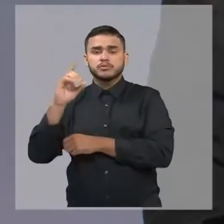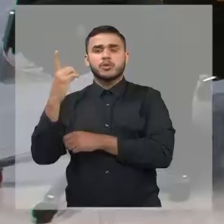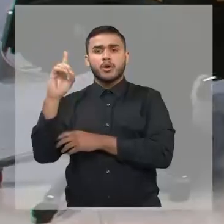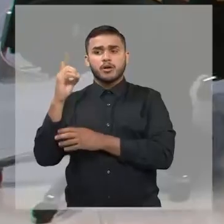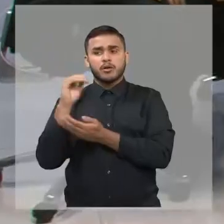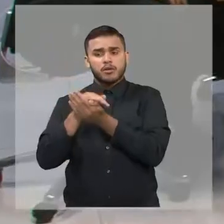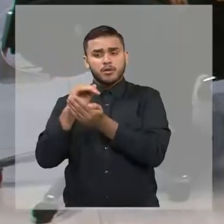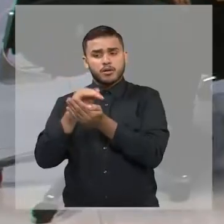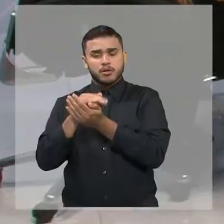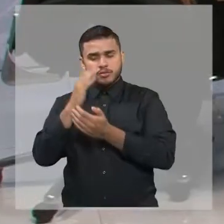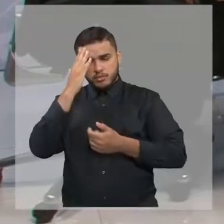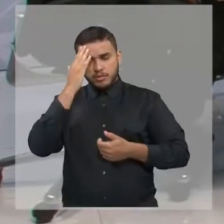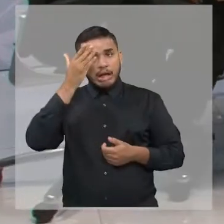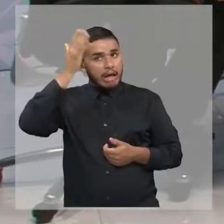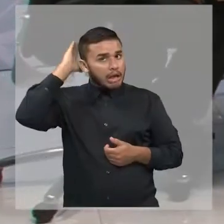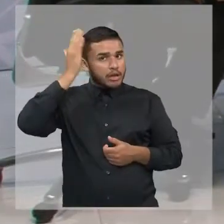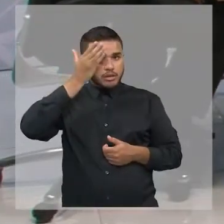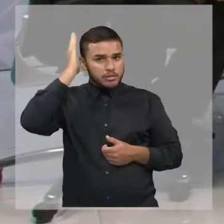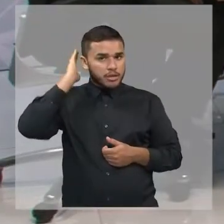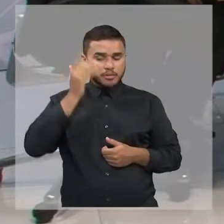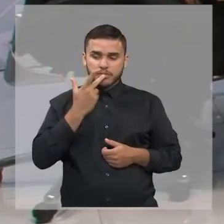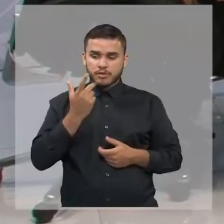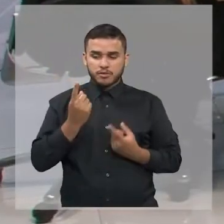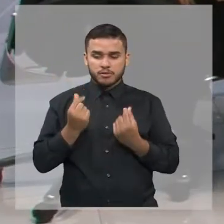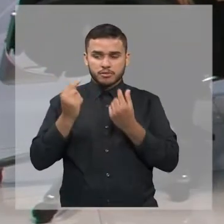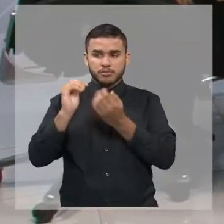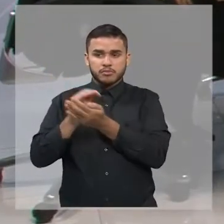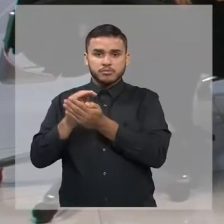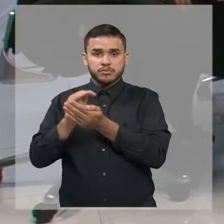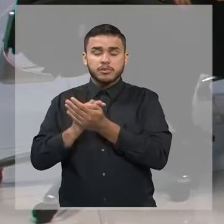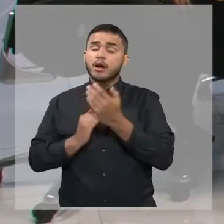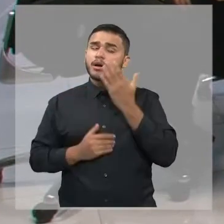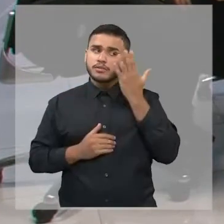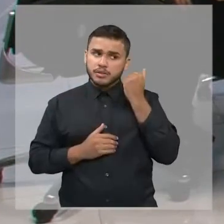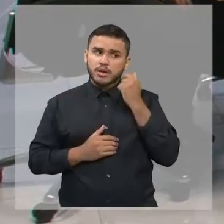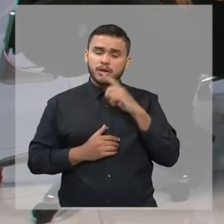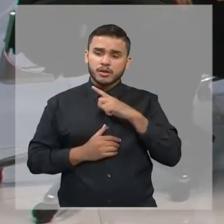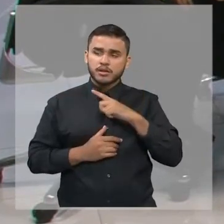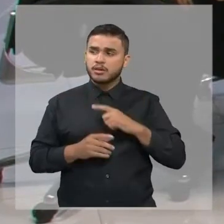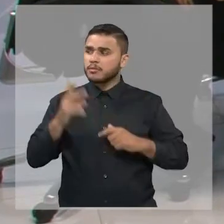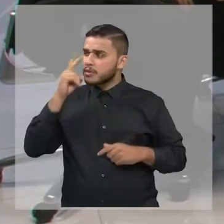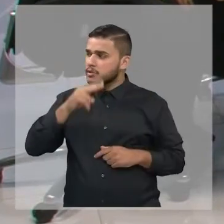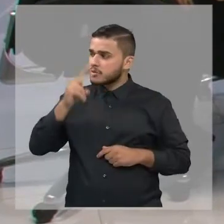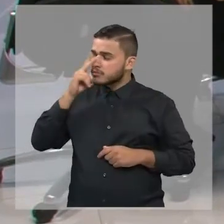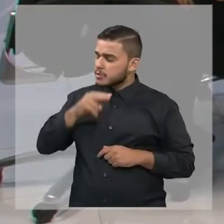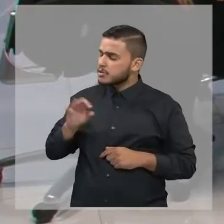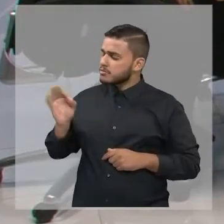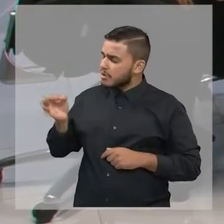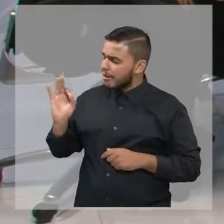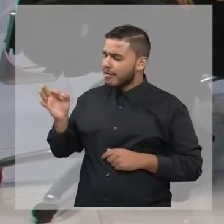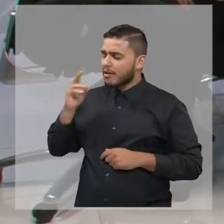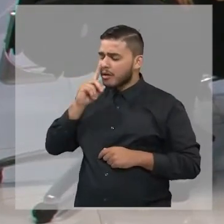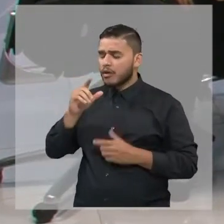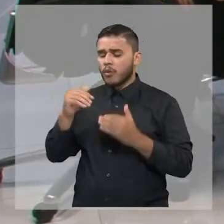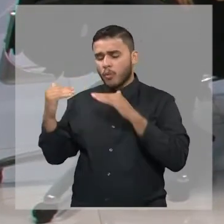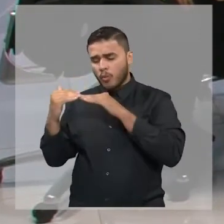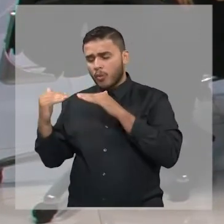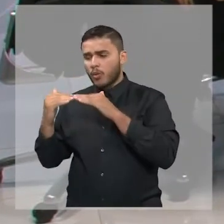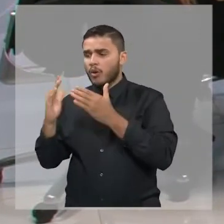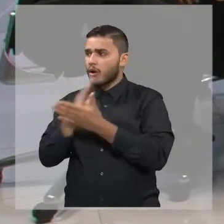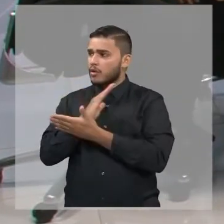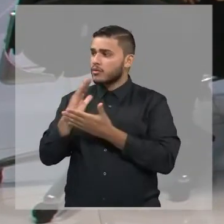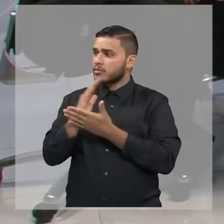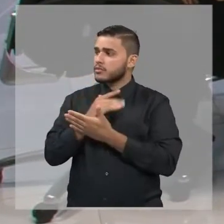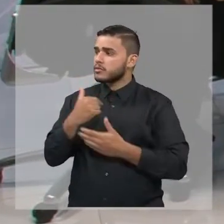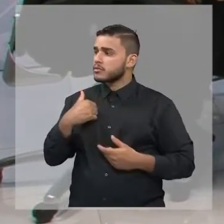Lá, que não foi deixado pelo foi injetado. Não, mas o que eu estou dizendo, ainda assim, é porque você está repetindo, ok, concordo com algumas coisas que você